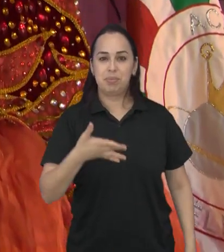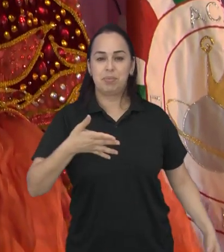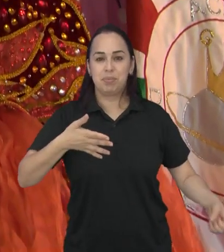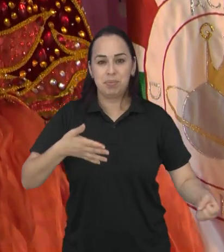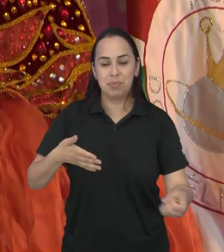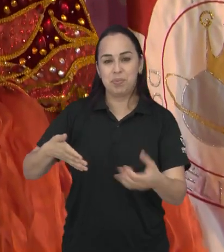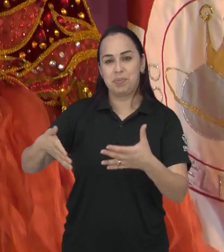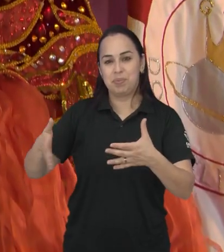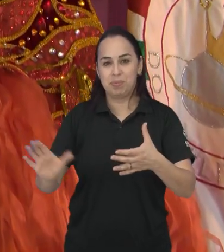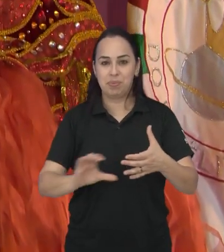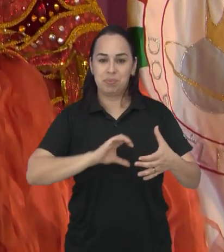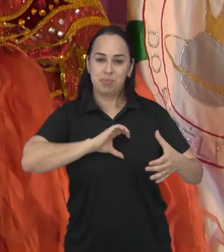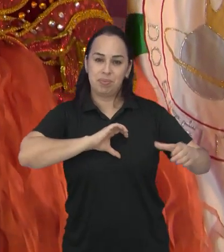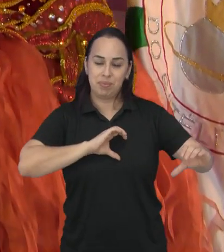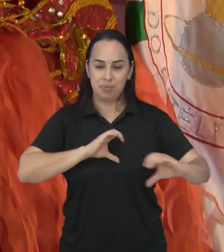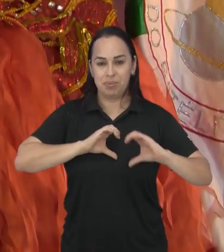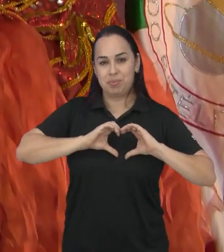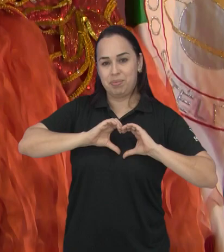nova era,